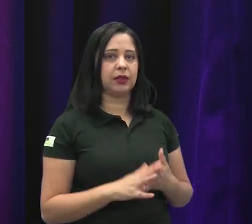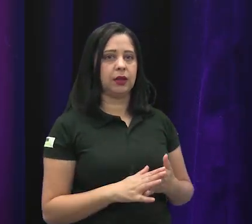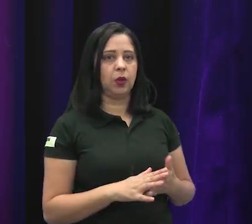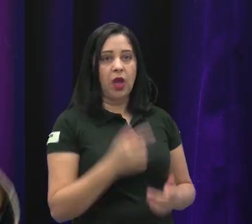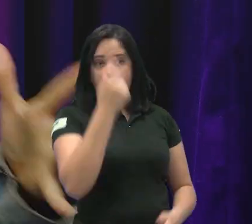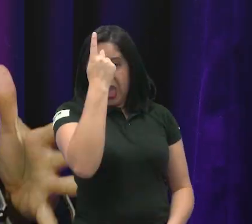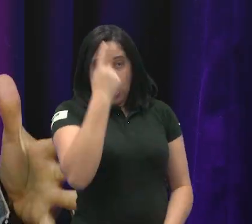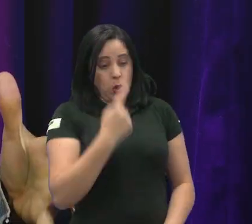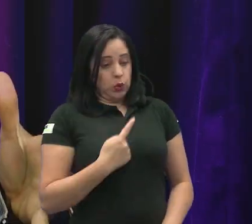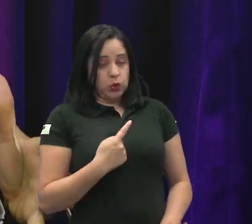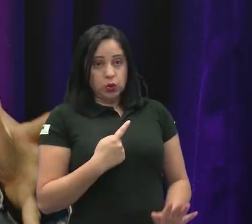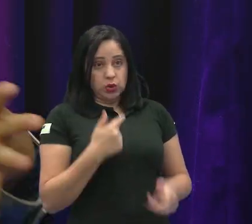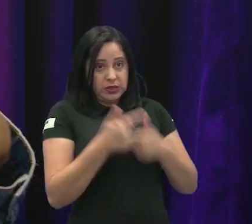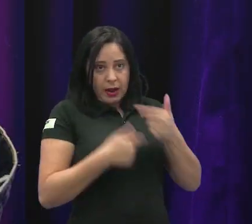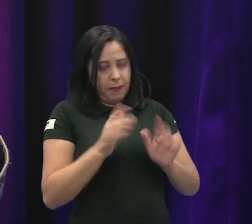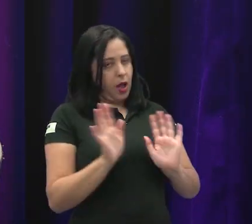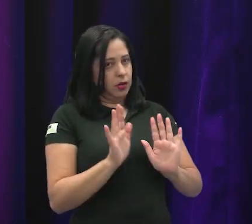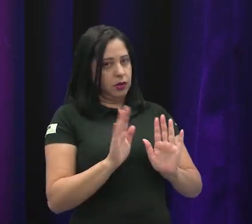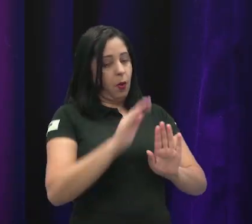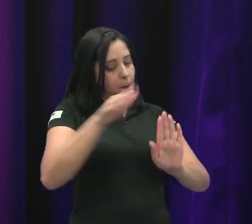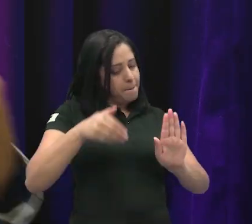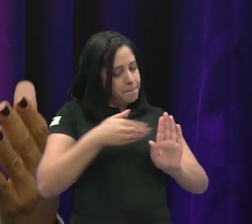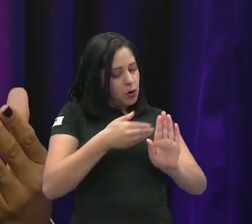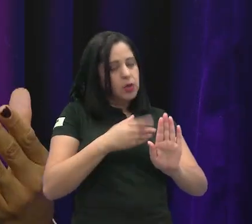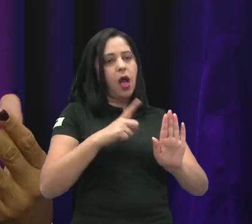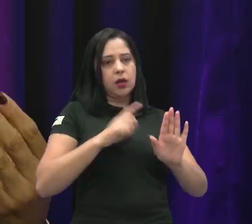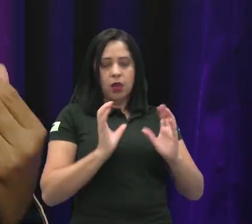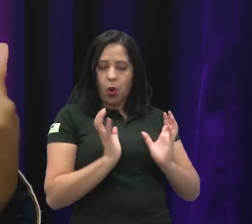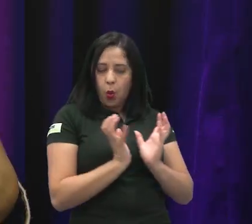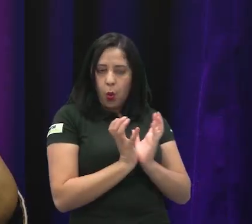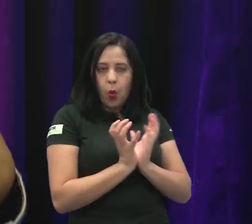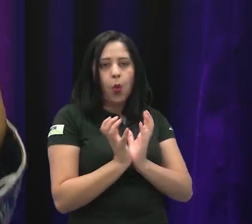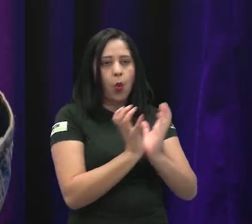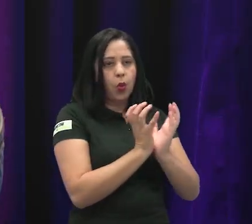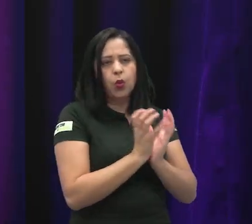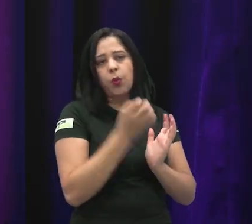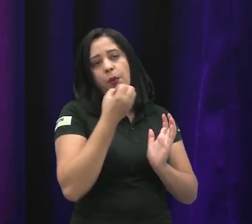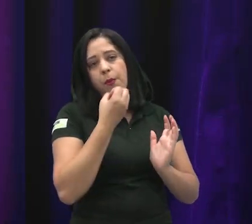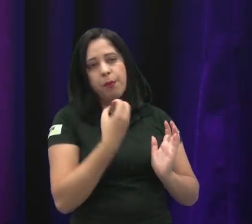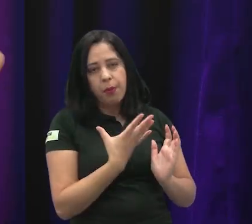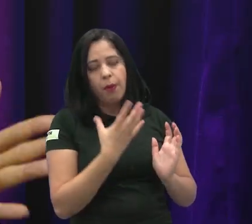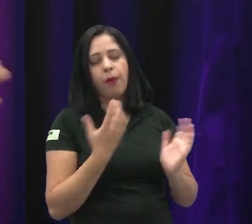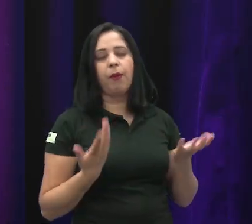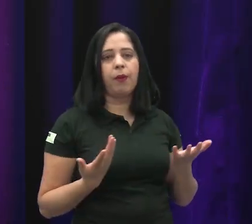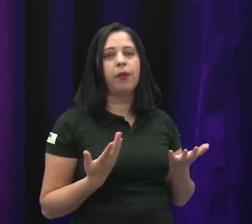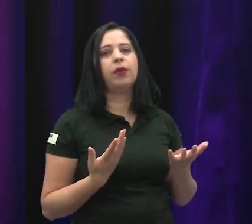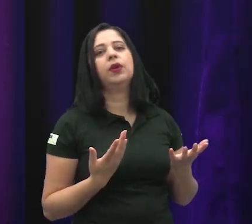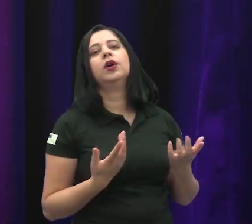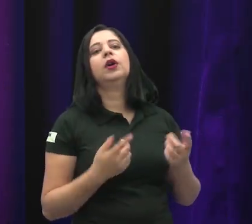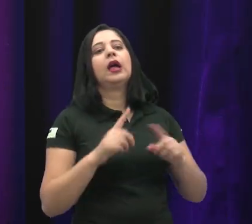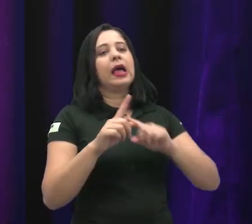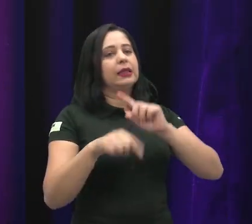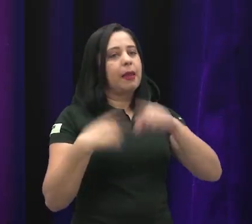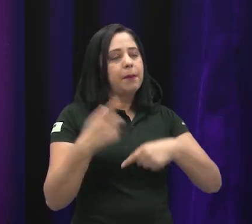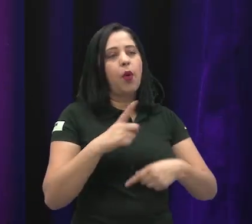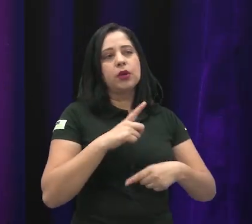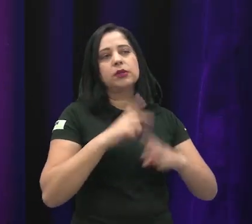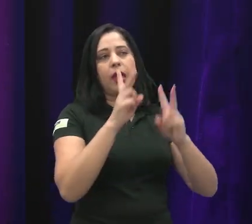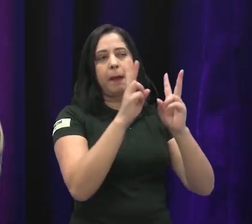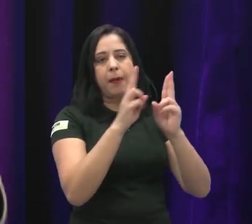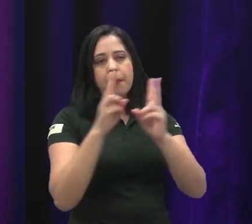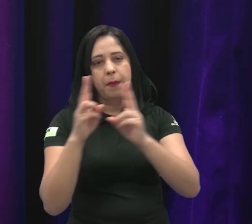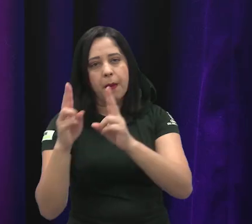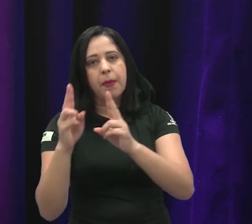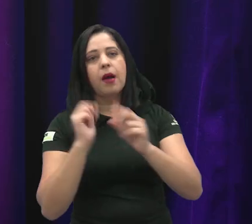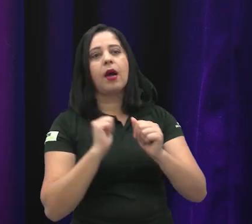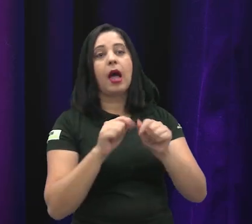é, a gente não faz nada sozinho, né, como eu falei, então a gente tem uma equipe muito boa, além, né, da parte pós-produção, né, que é a edição, o